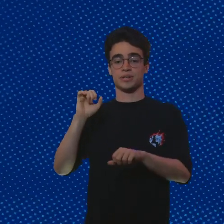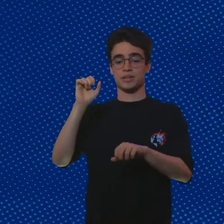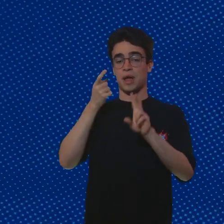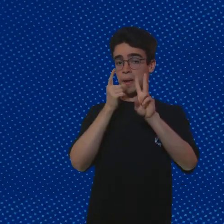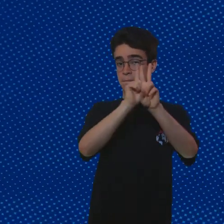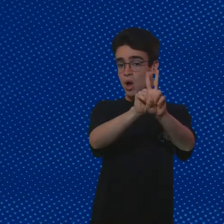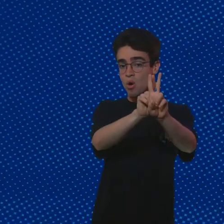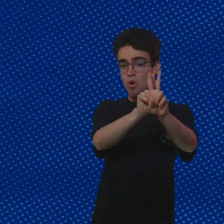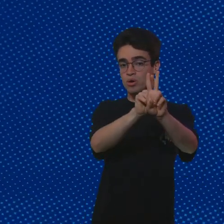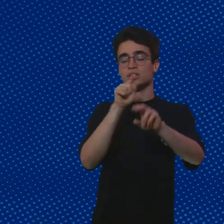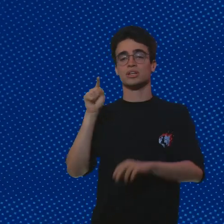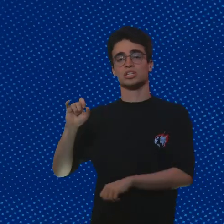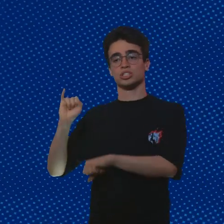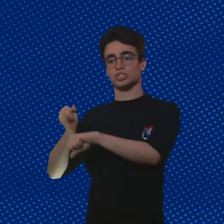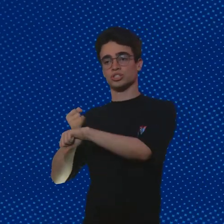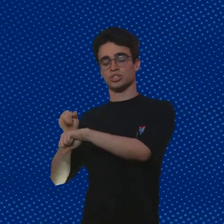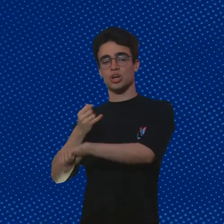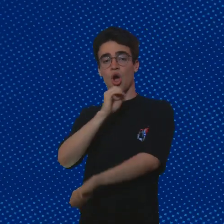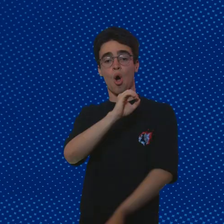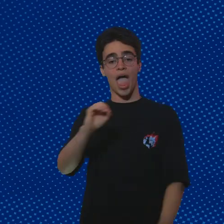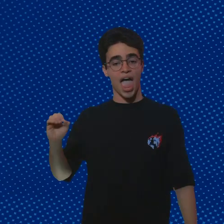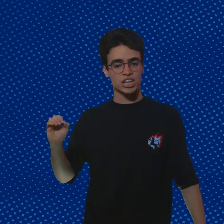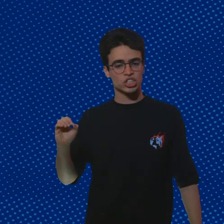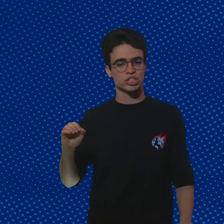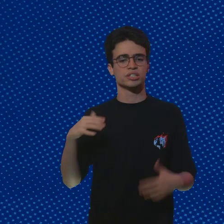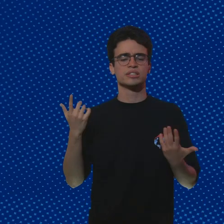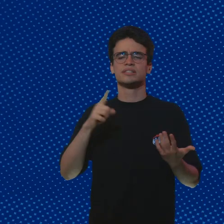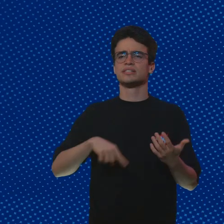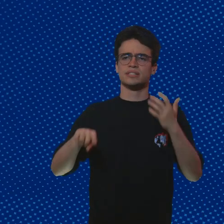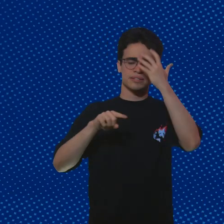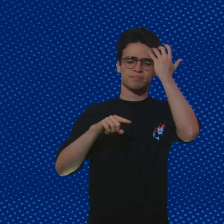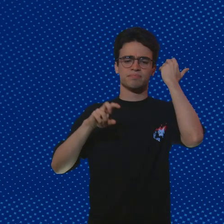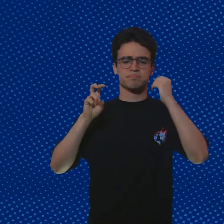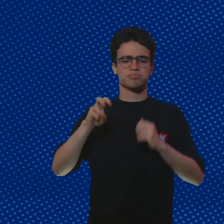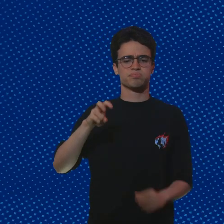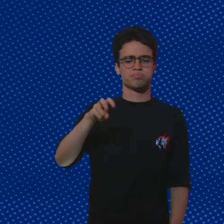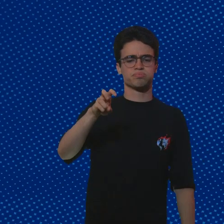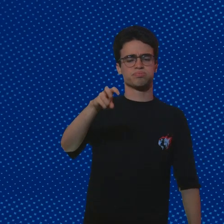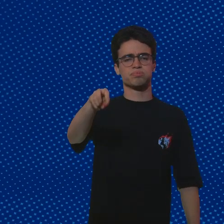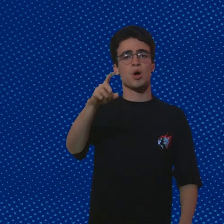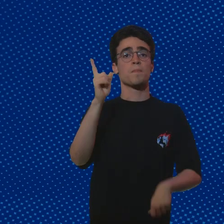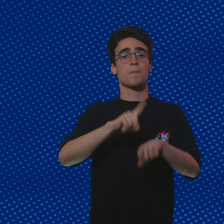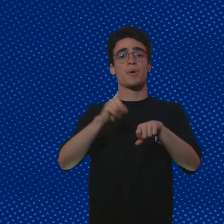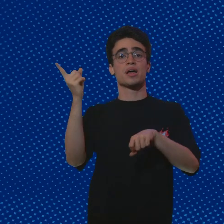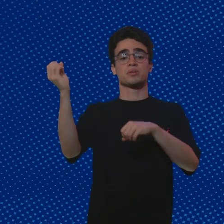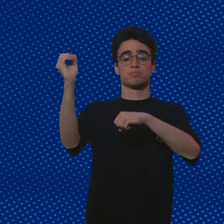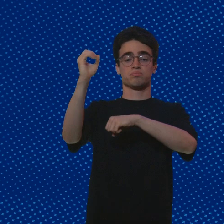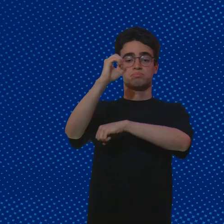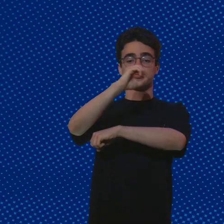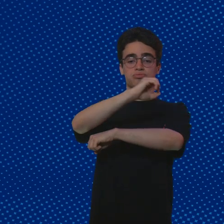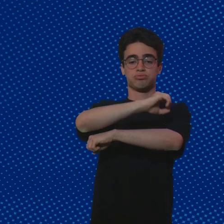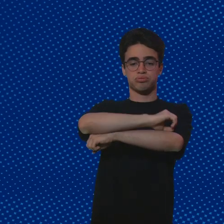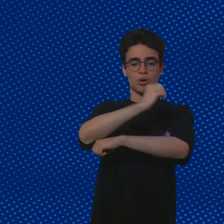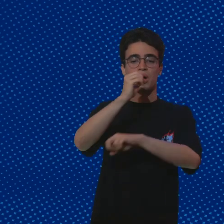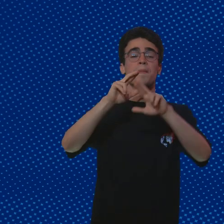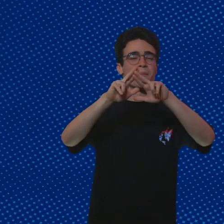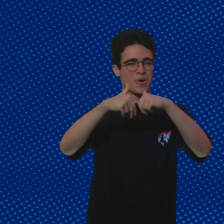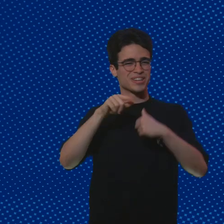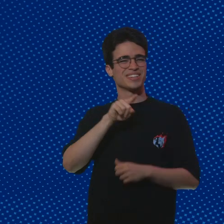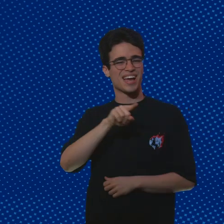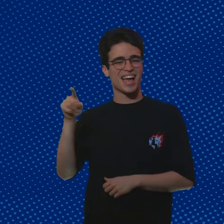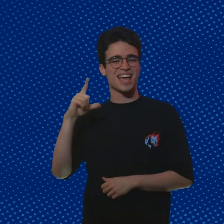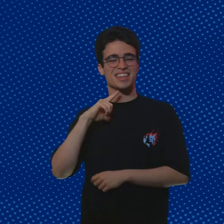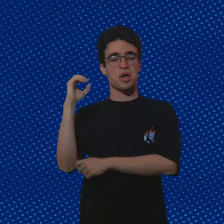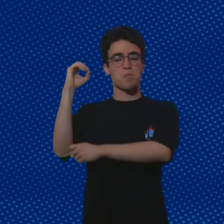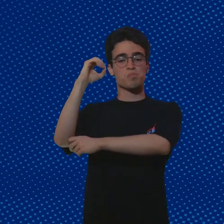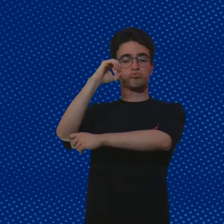Emaús fica a oeste de Jerusalém. E eles estavam caminhando em direção ao pôr do sol. Por isso, essa imagem. Eles estavam